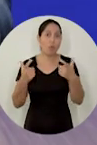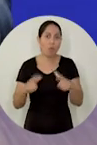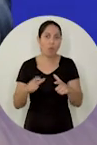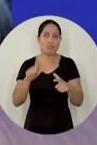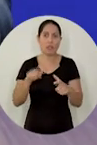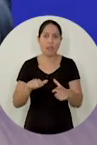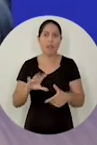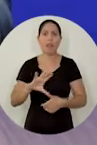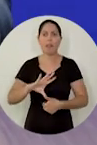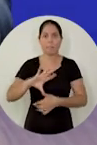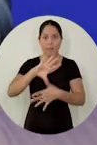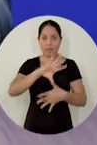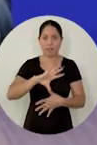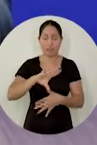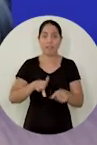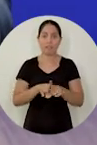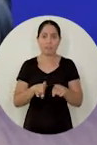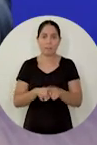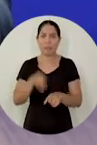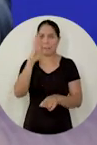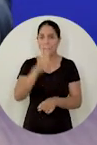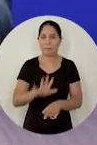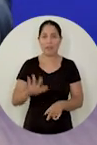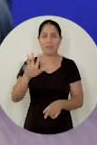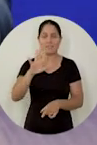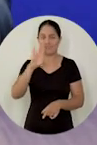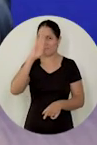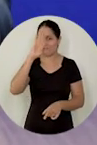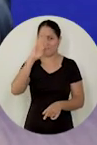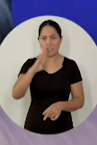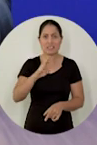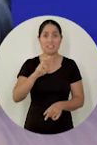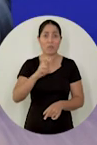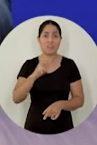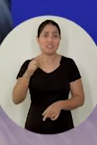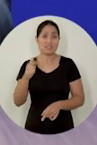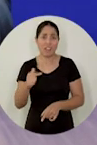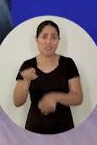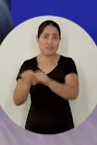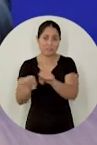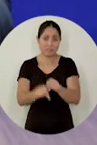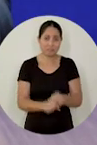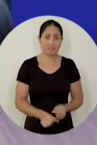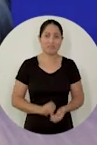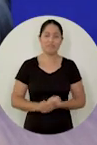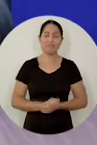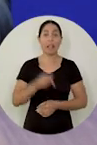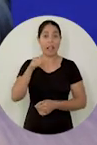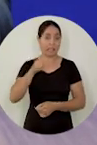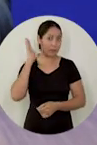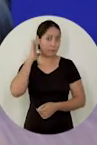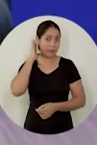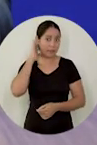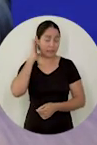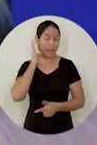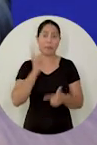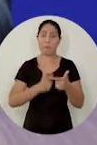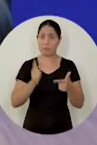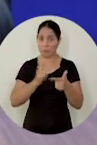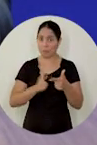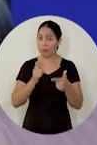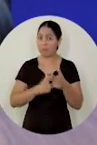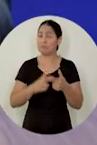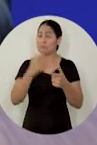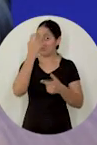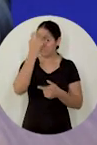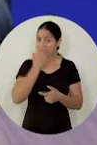América Latina e, em geral, o Brasil foi o mais mortal, com 57 assassinatos. Aqui no Pará, temos um